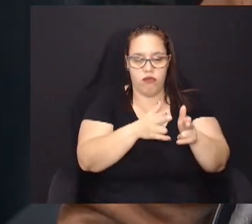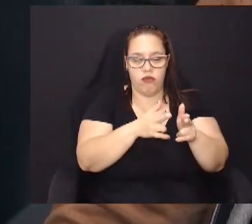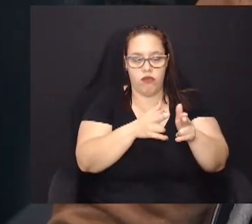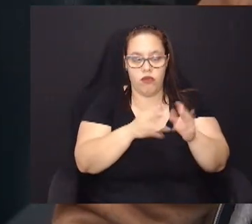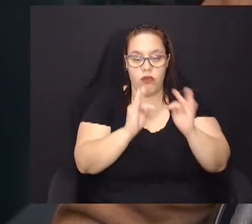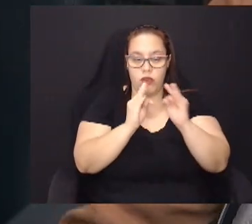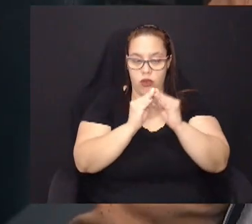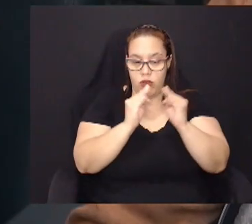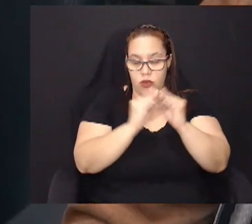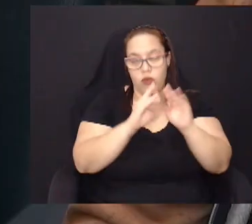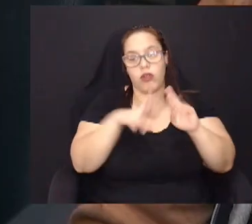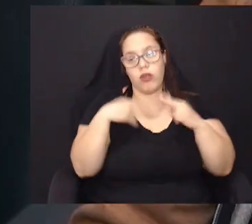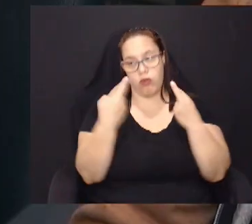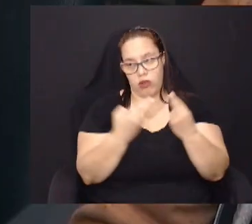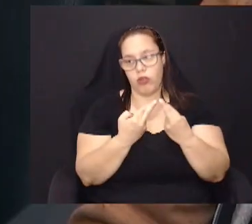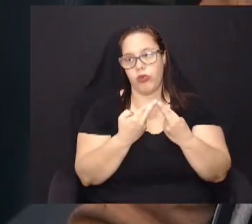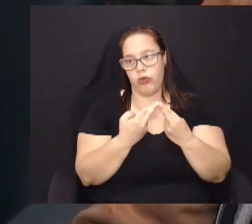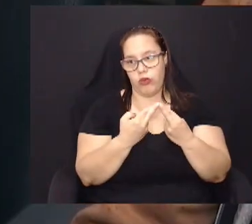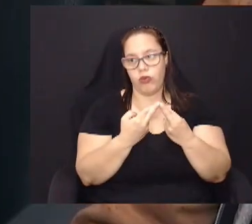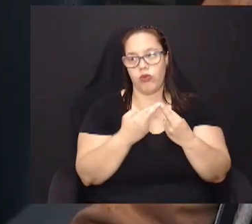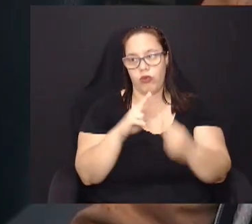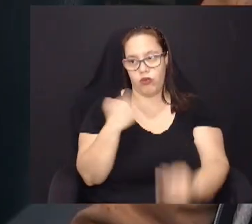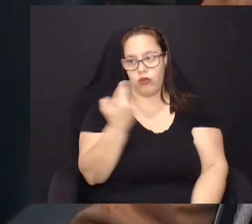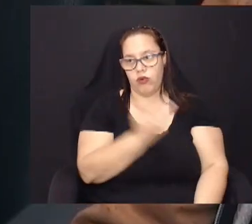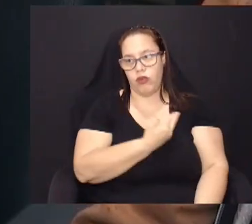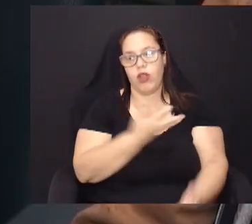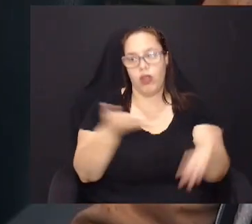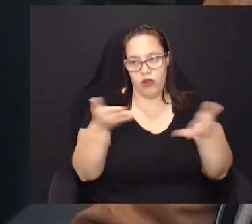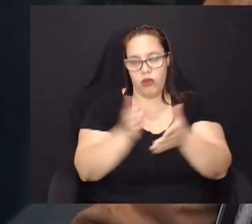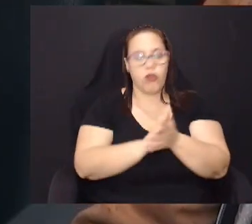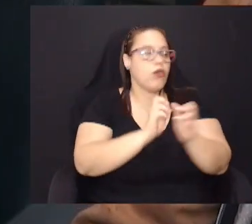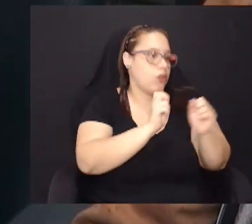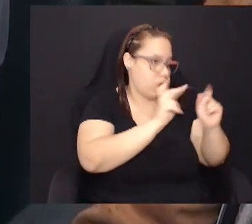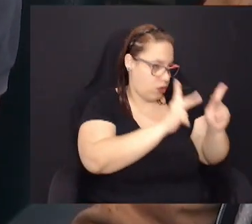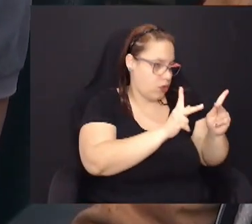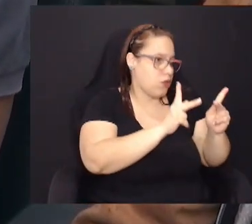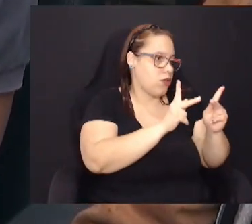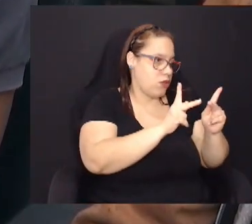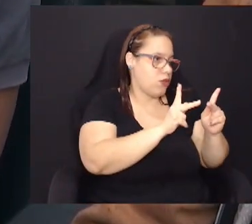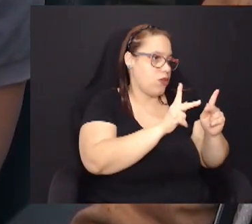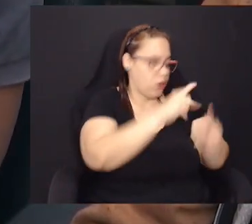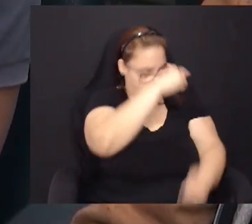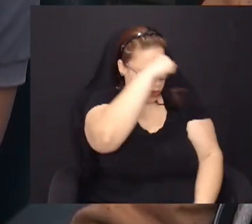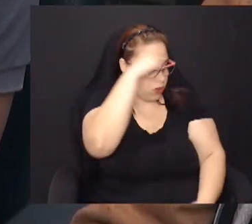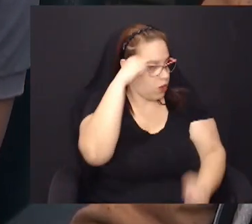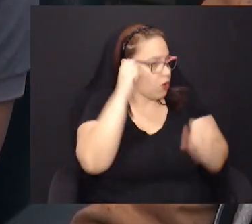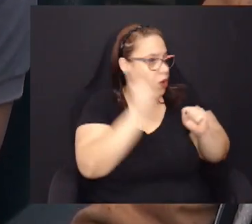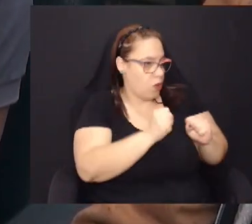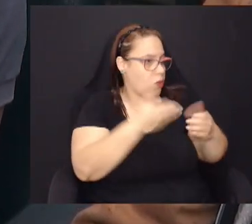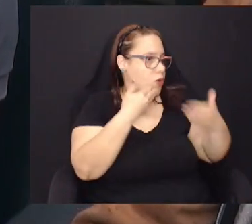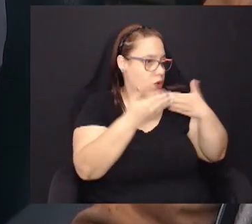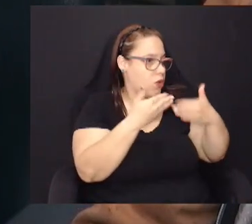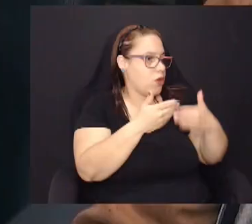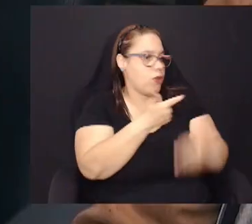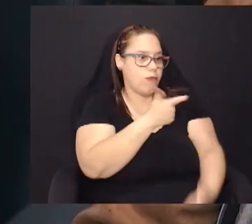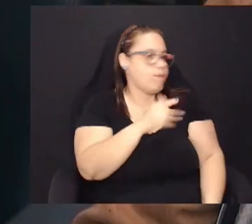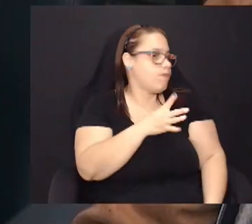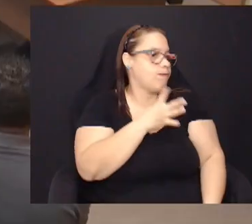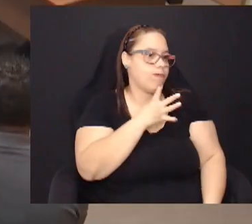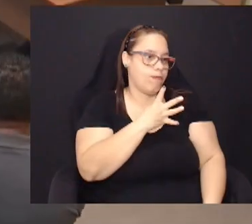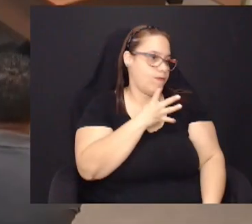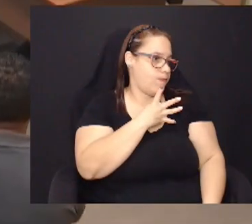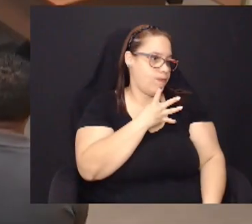feita nos templos religiosos agora. Perfeito, vereador. Eu acho que o Otto poderia comentar, porque a gente não tem conhecimento